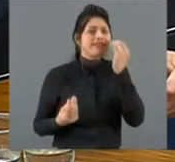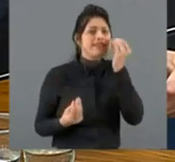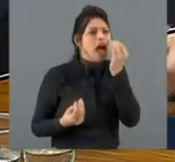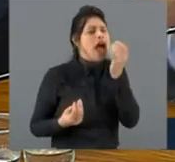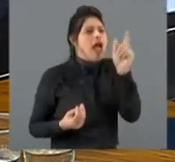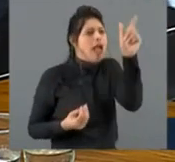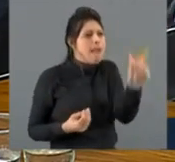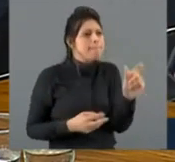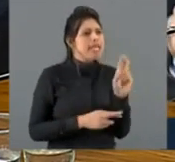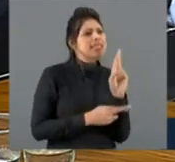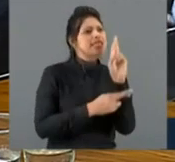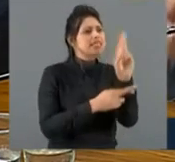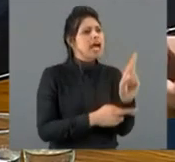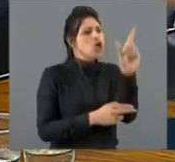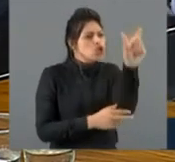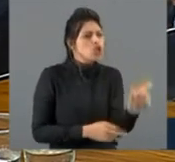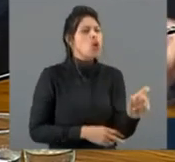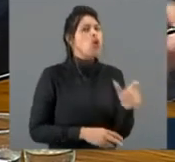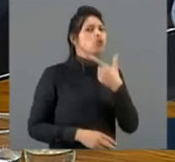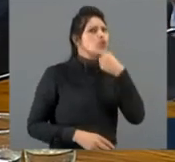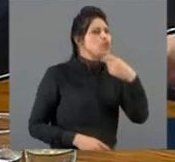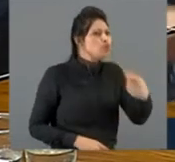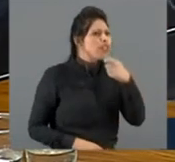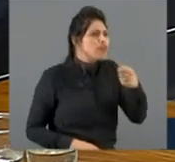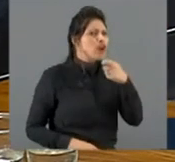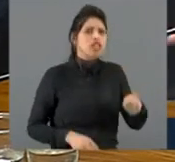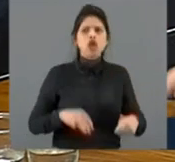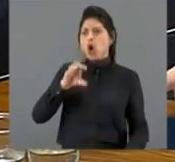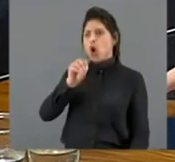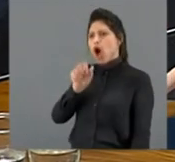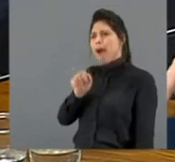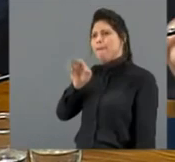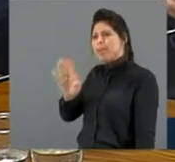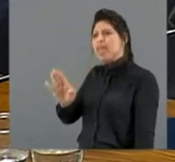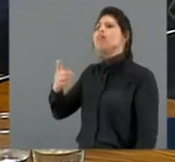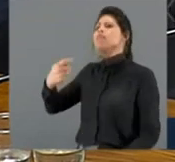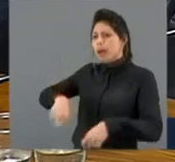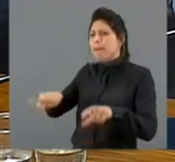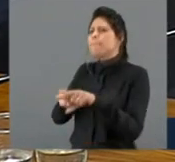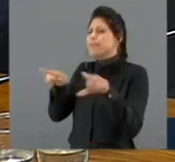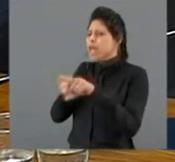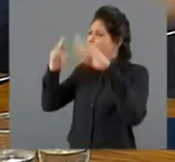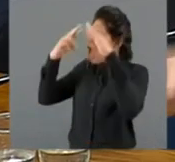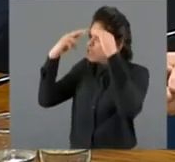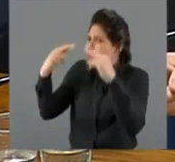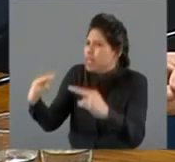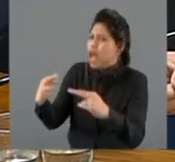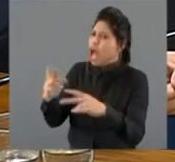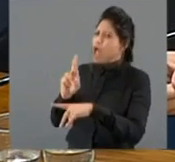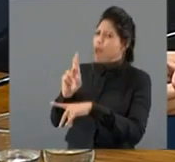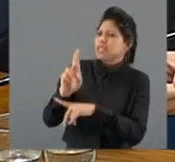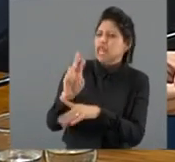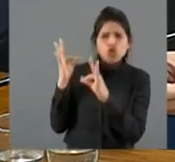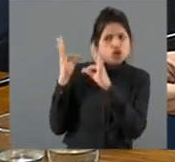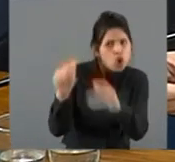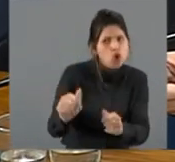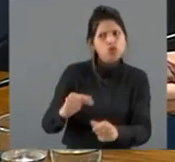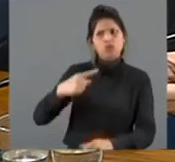jornalistas. Como, aliás, a Ordem dos Advogados do Brasil deveria respeitar e representar todos os